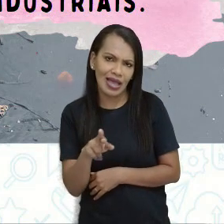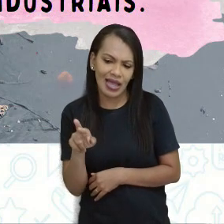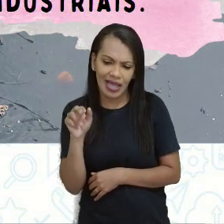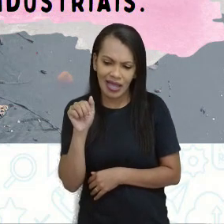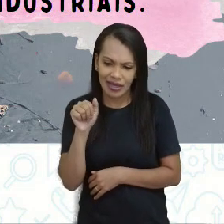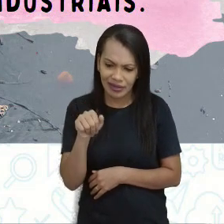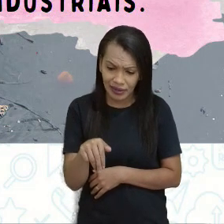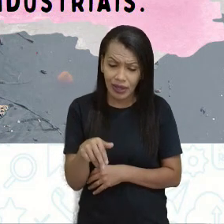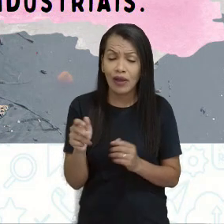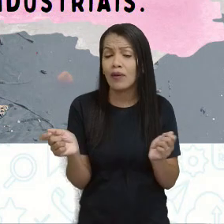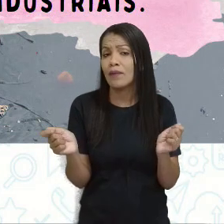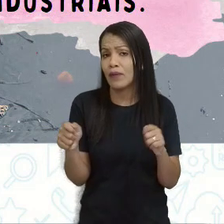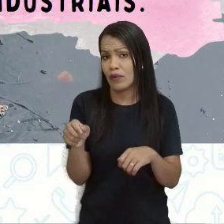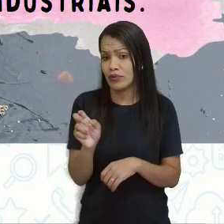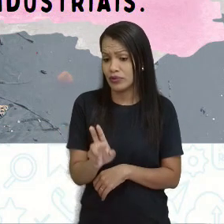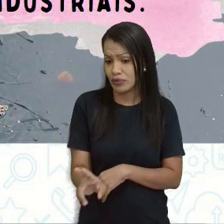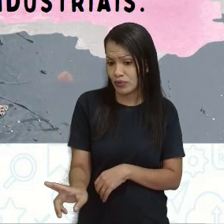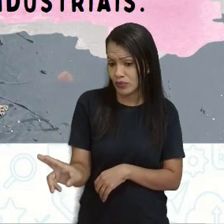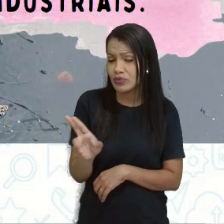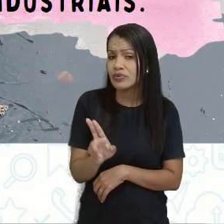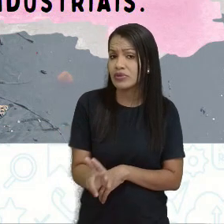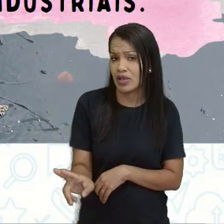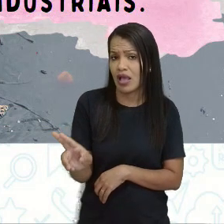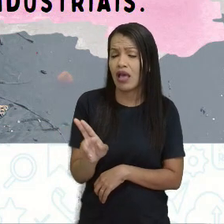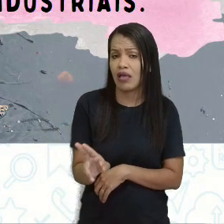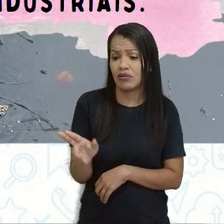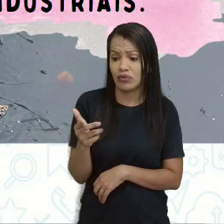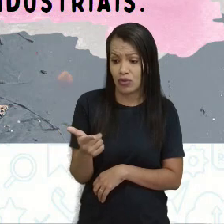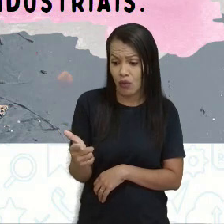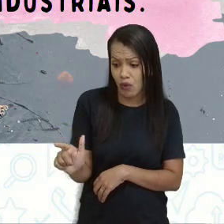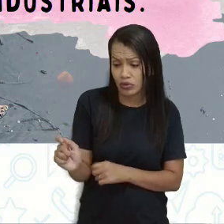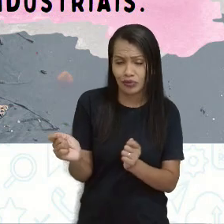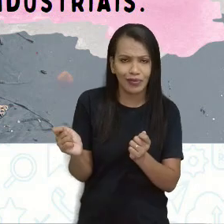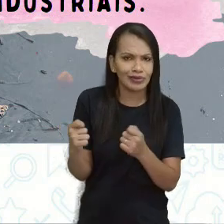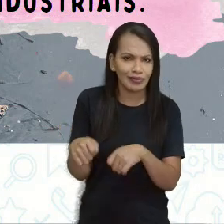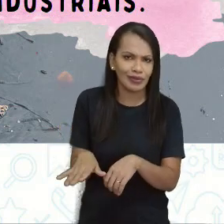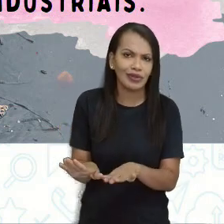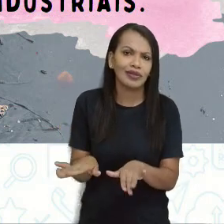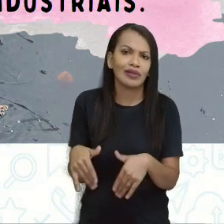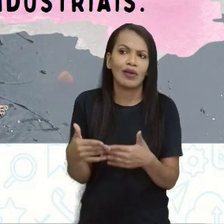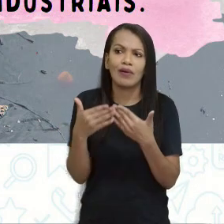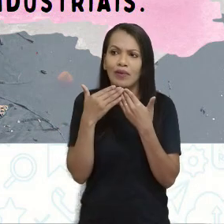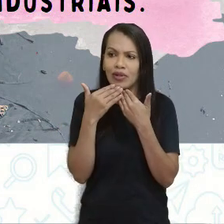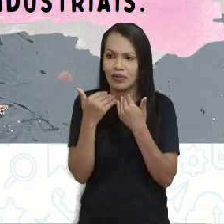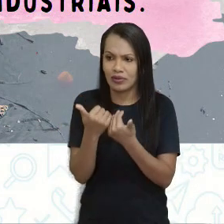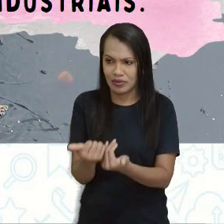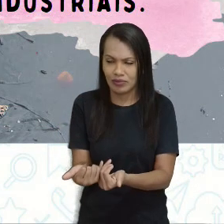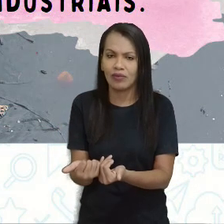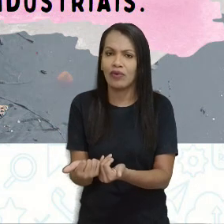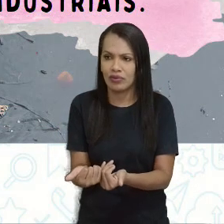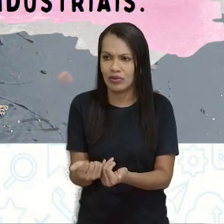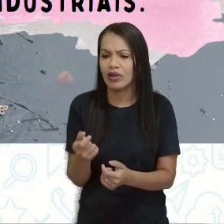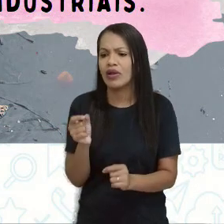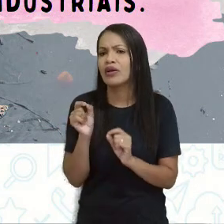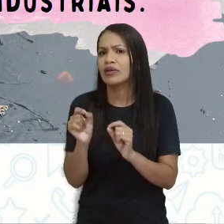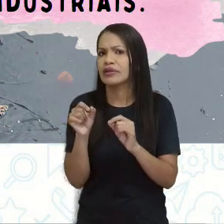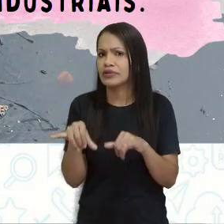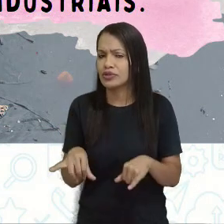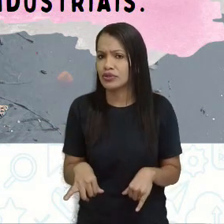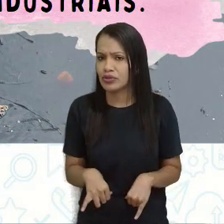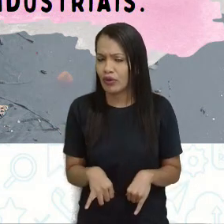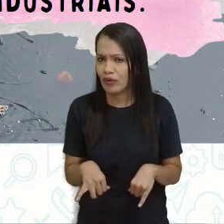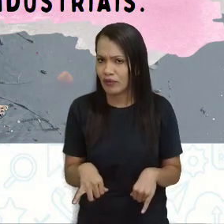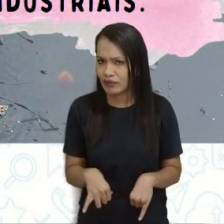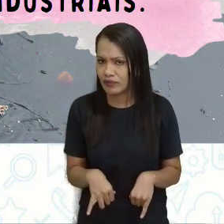ser mais utilizado, né? E até melhoraria essa questão da mobilidade urbana, Sim, que a gente sofre